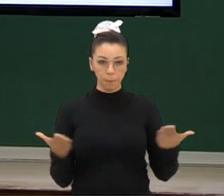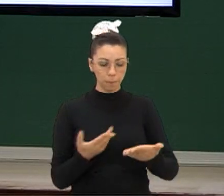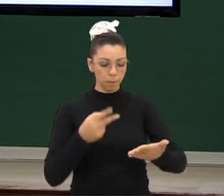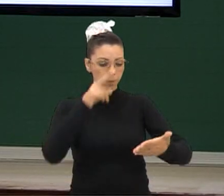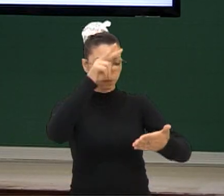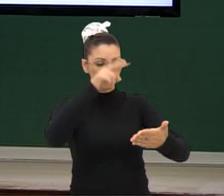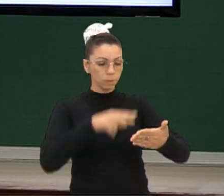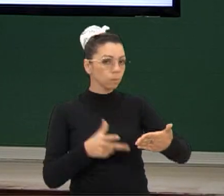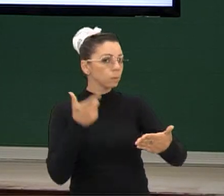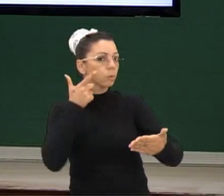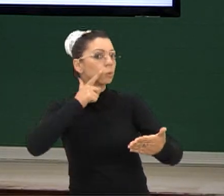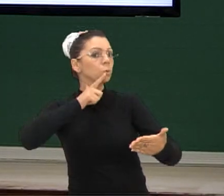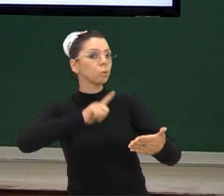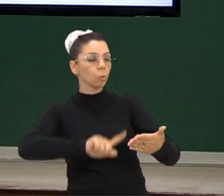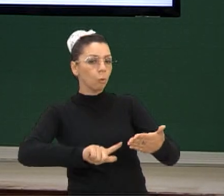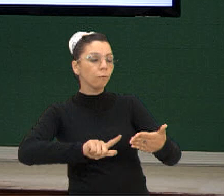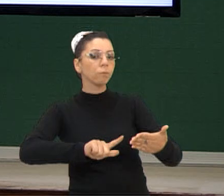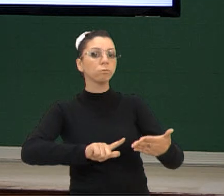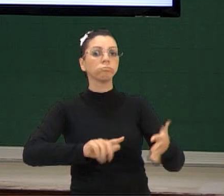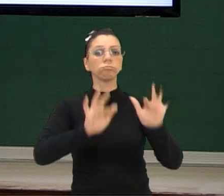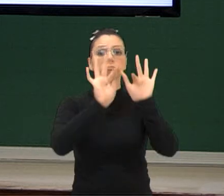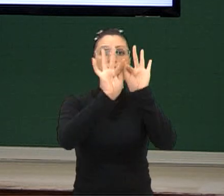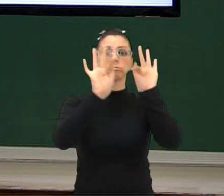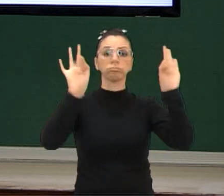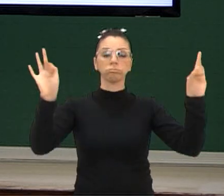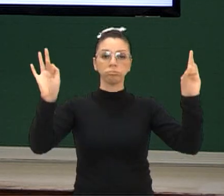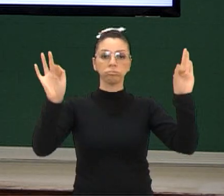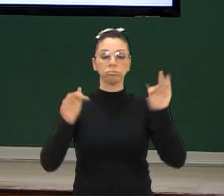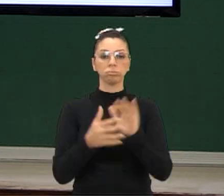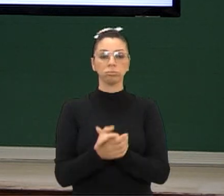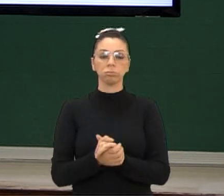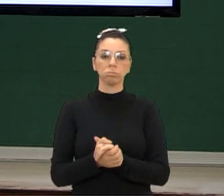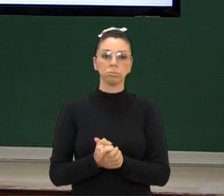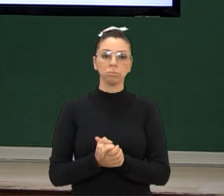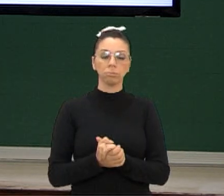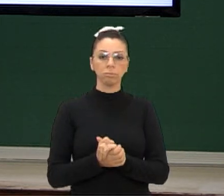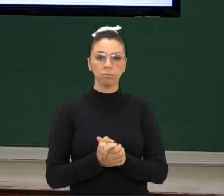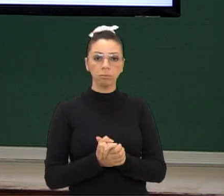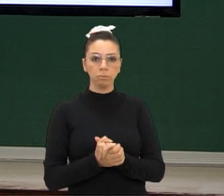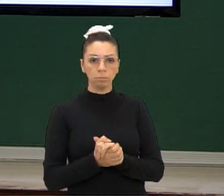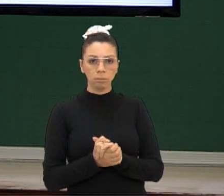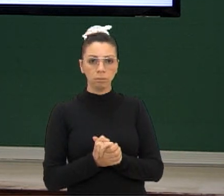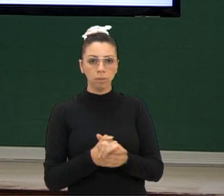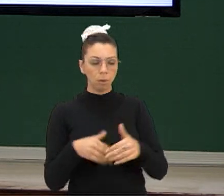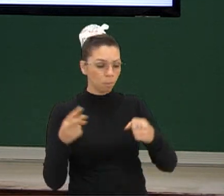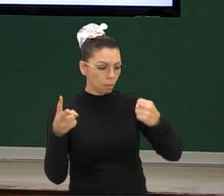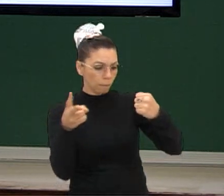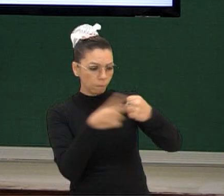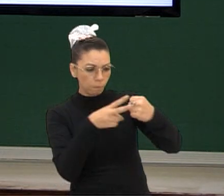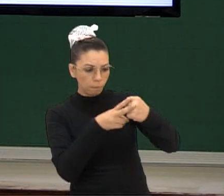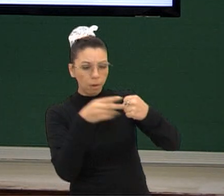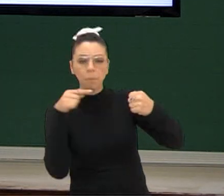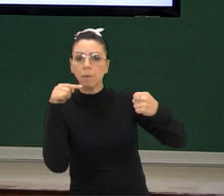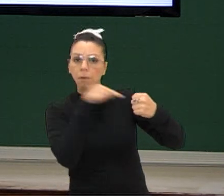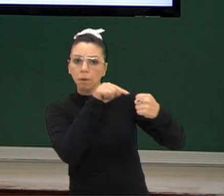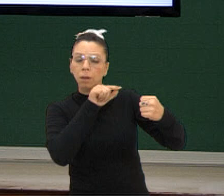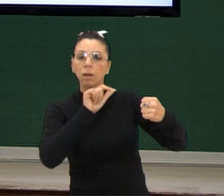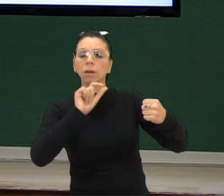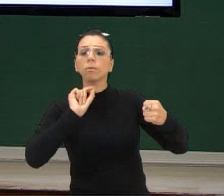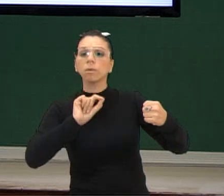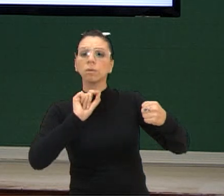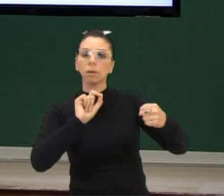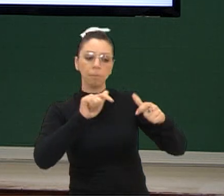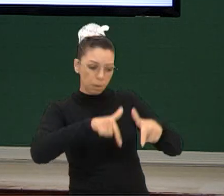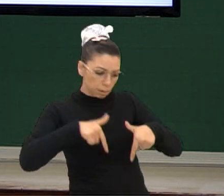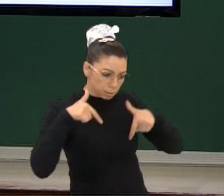leitura novamente dessas orações e veja. Aquela oração, aquele verbo, naquele momento, ele está